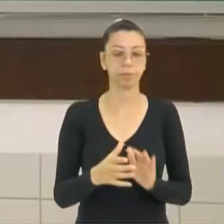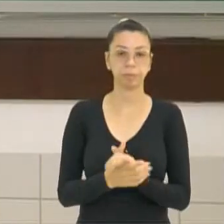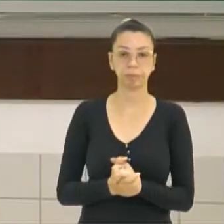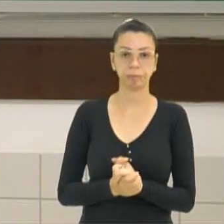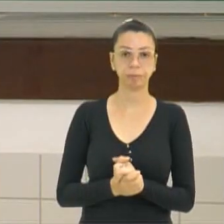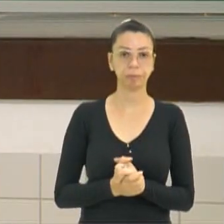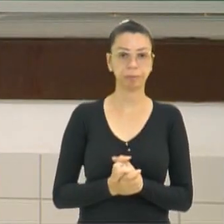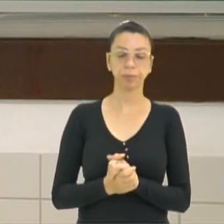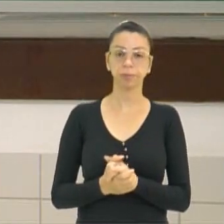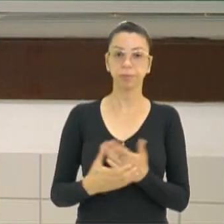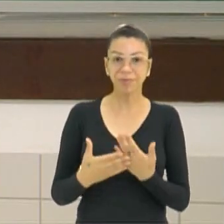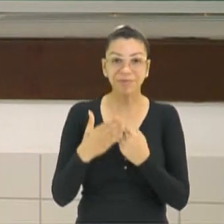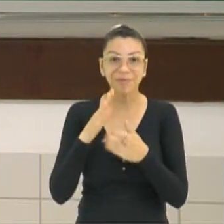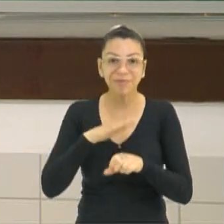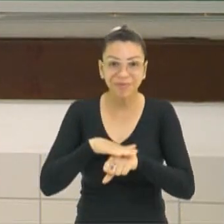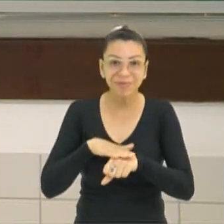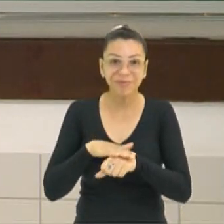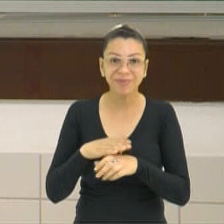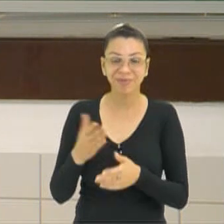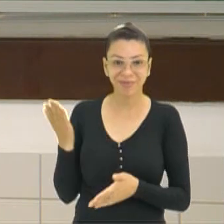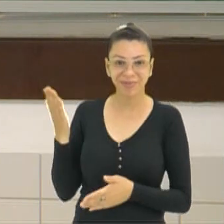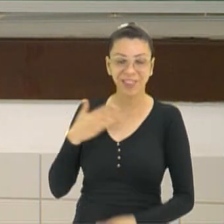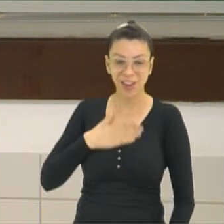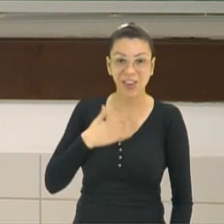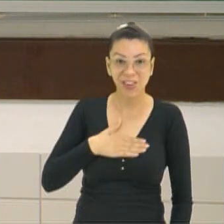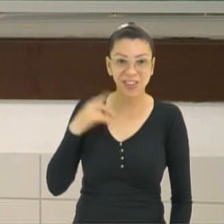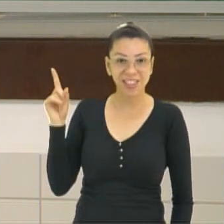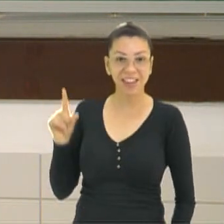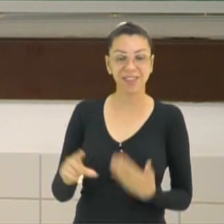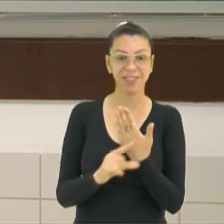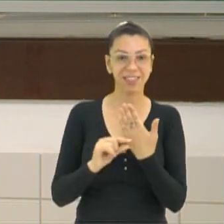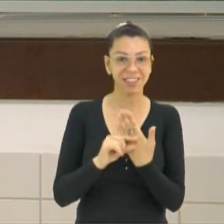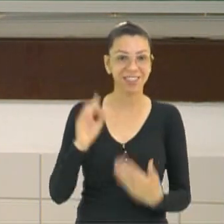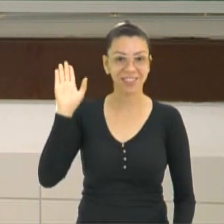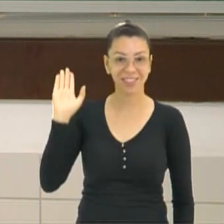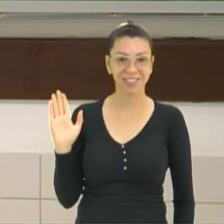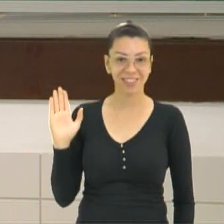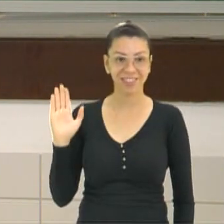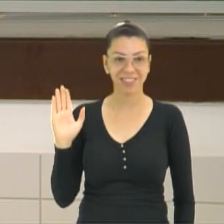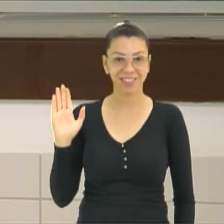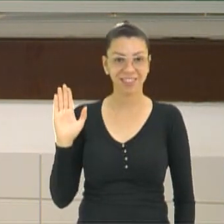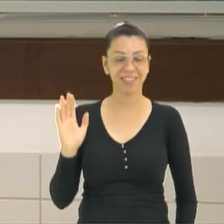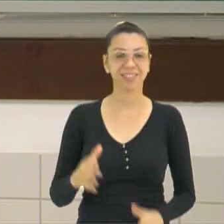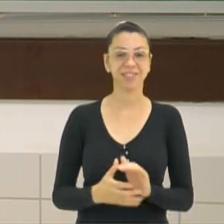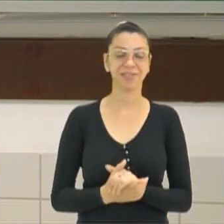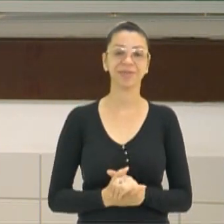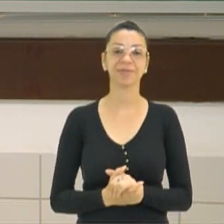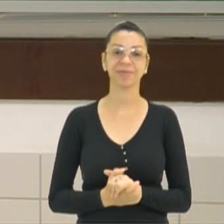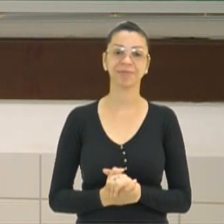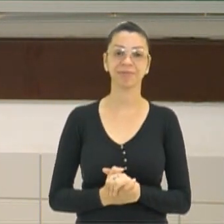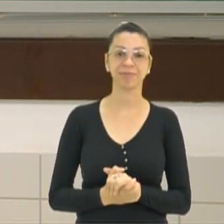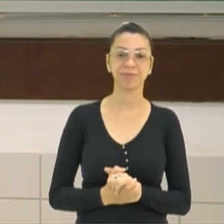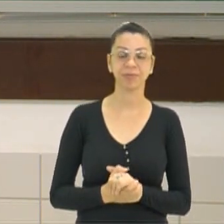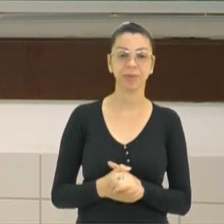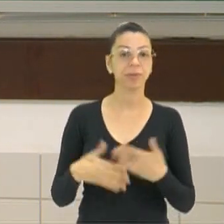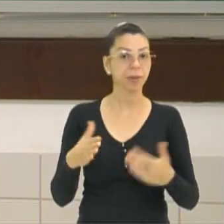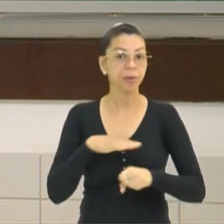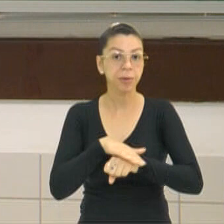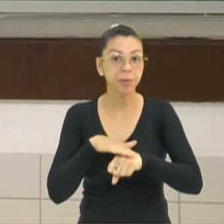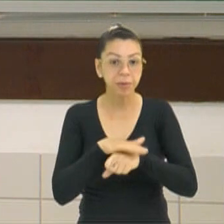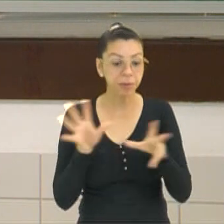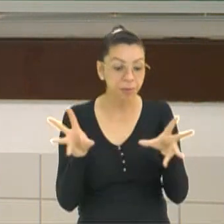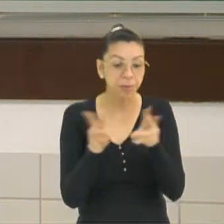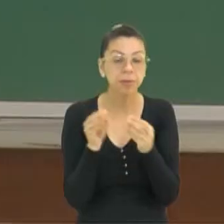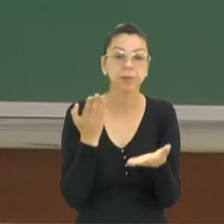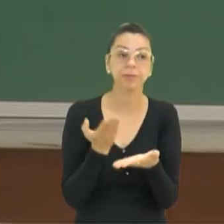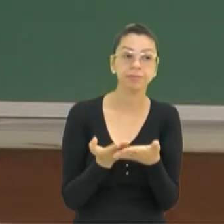aí? Gostaram da Jane Eyre, das Bronte Sisters, Charlotte Bronte mais especificamente? Que foi o que a gente conversou na nossa aula de